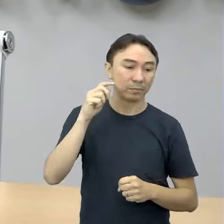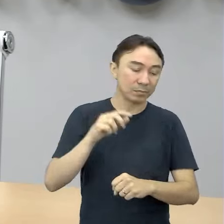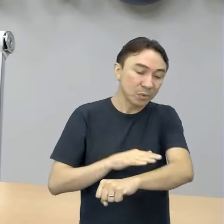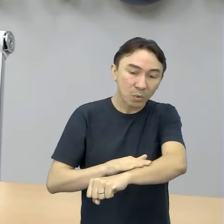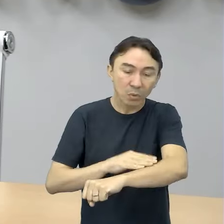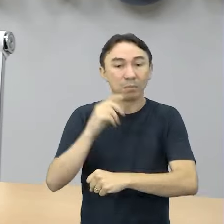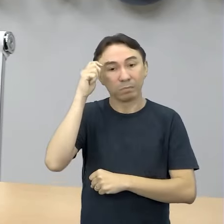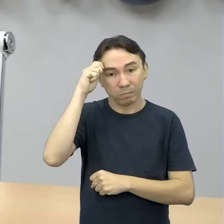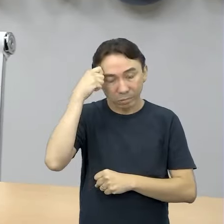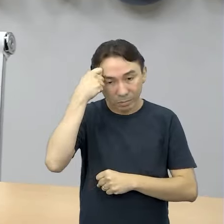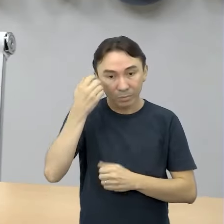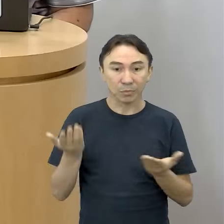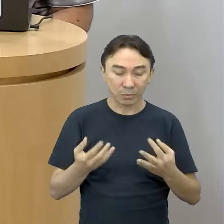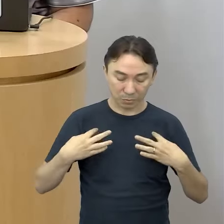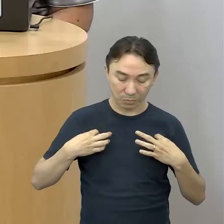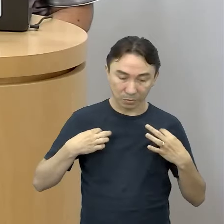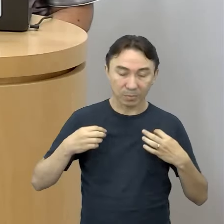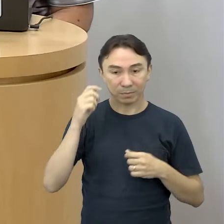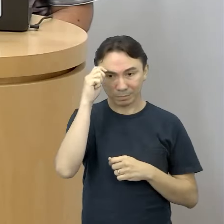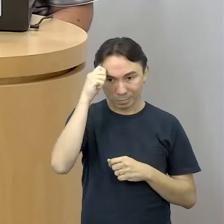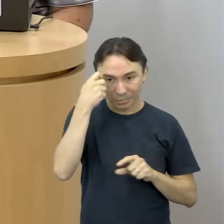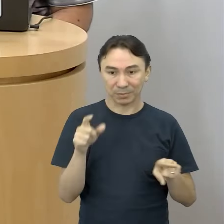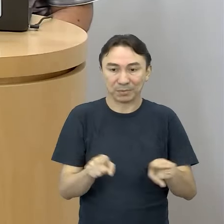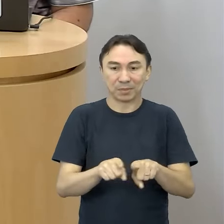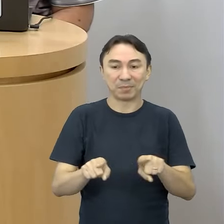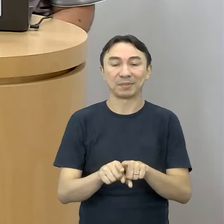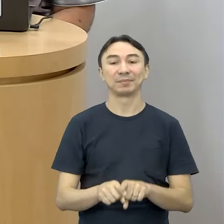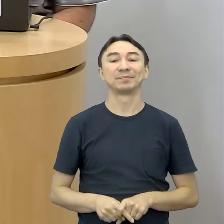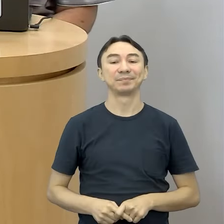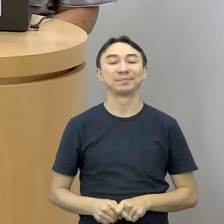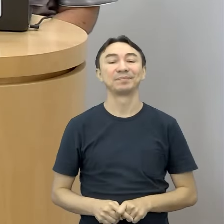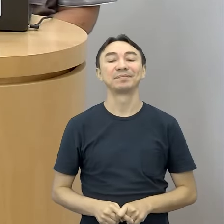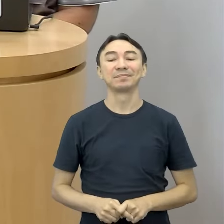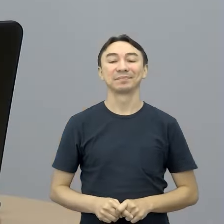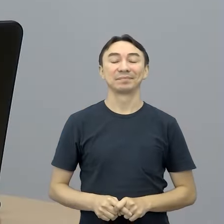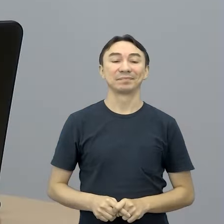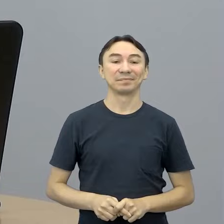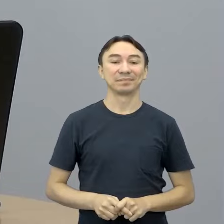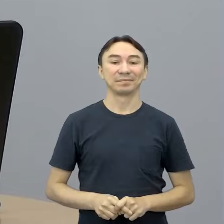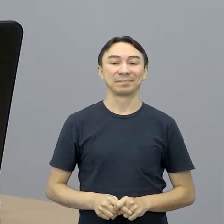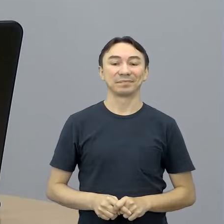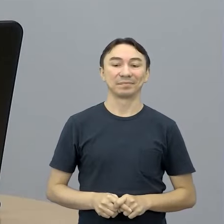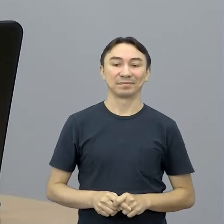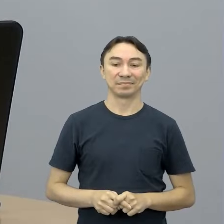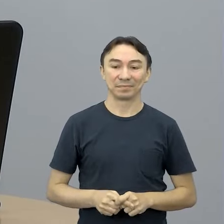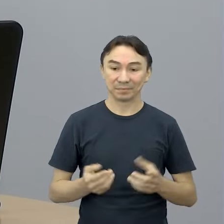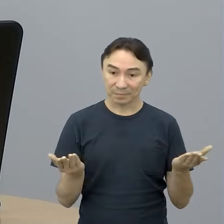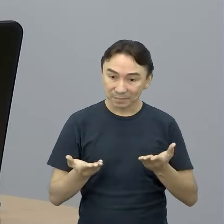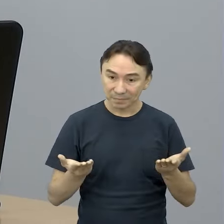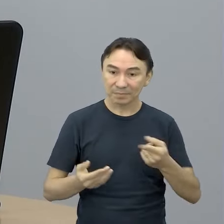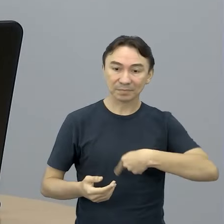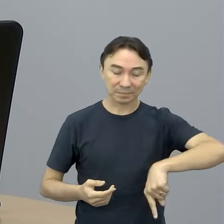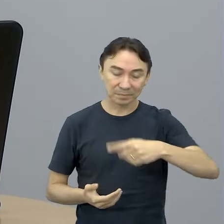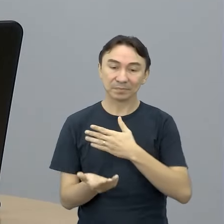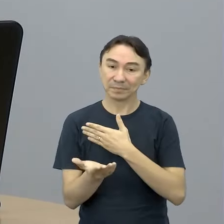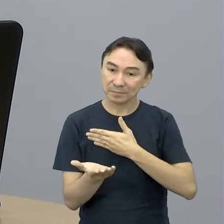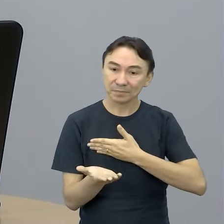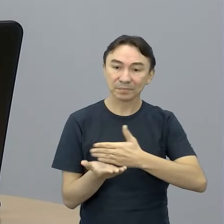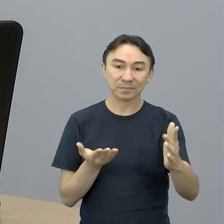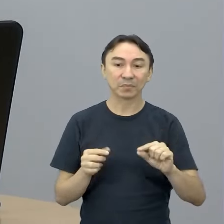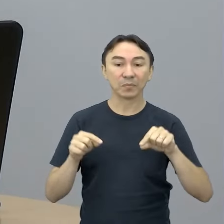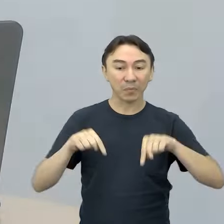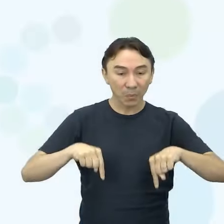estou vestindo uma camiseta preta. Bom dia, Lu. Então vamos começar com a formação de hoje. Então, o tema